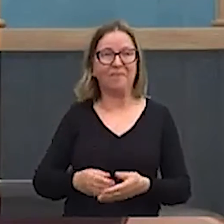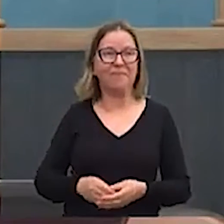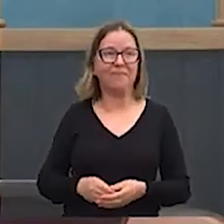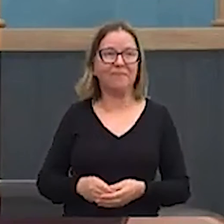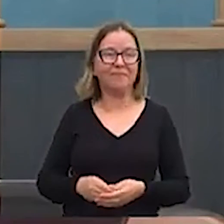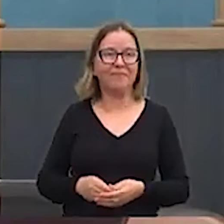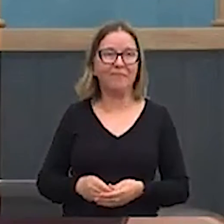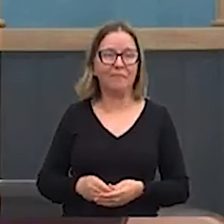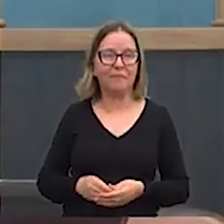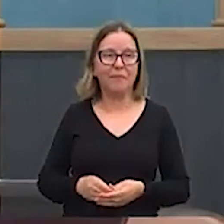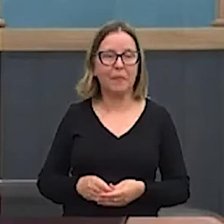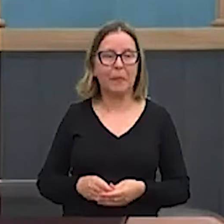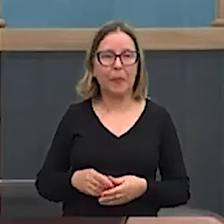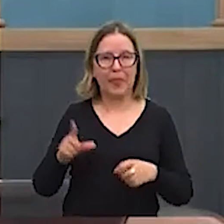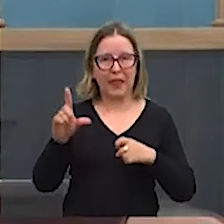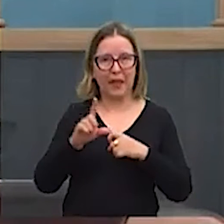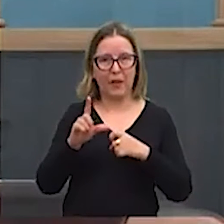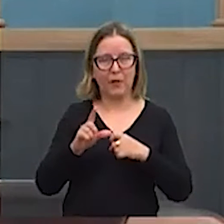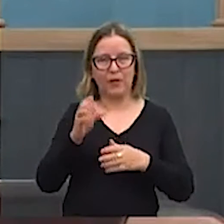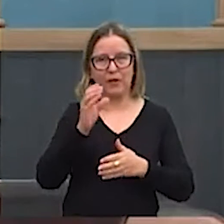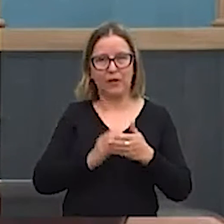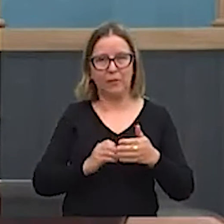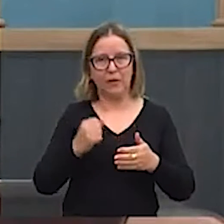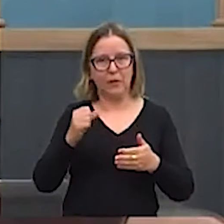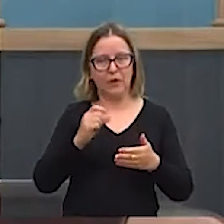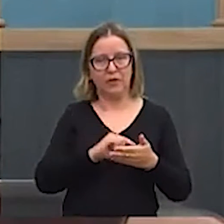Lucas 8:8.